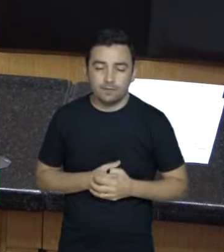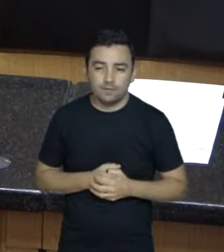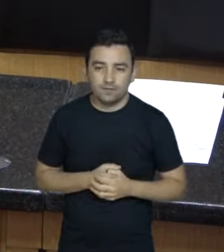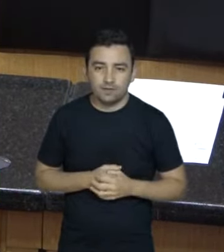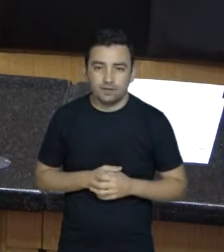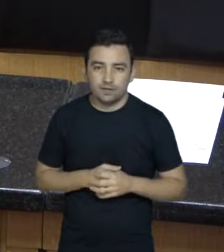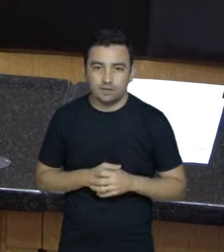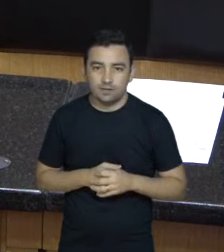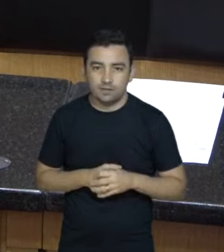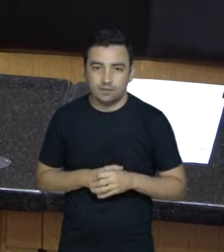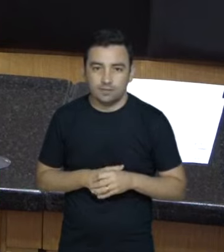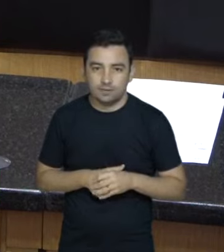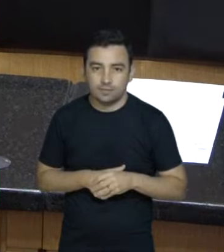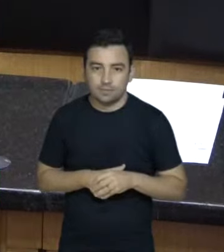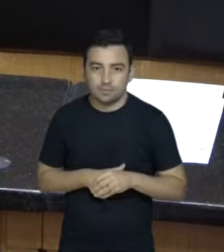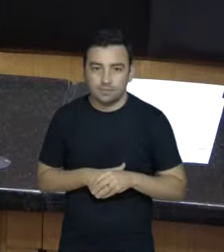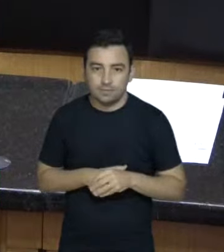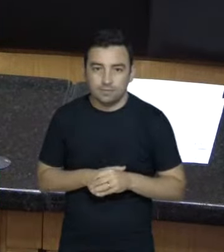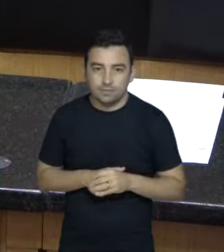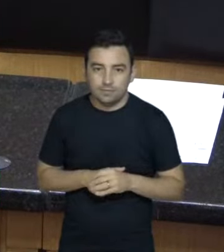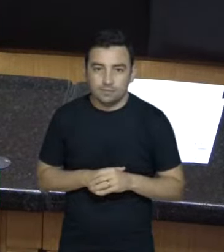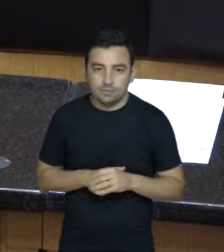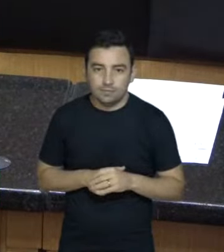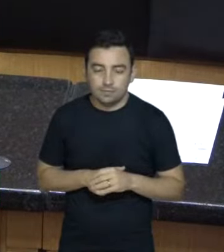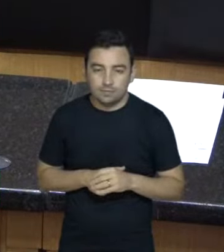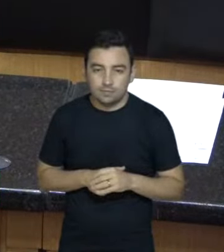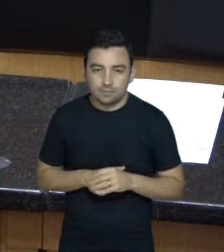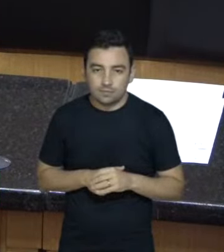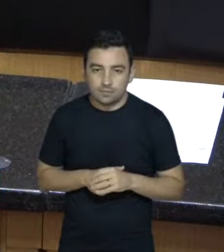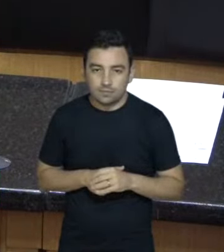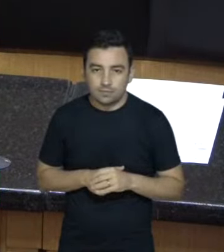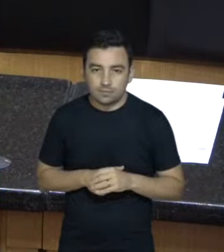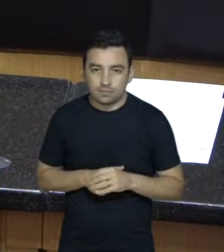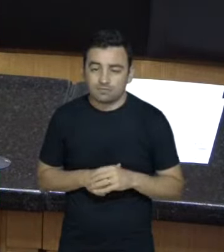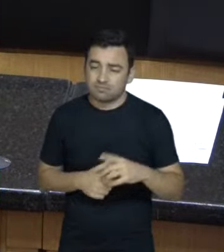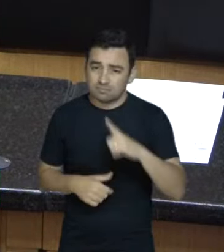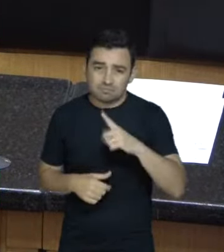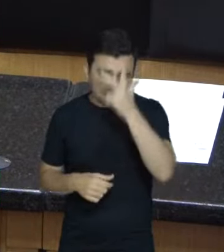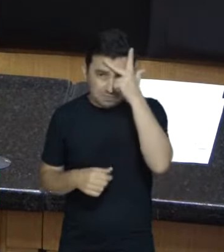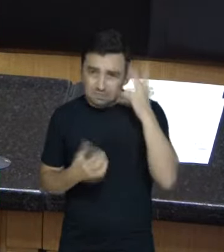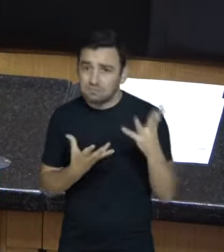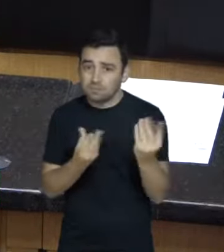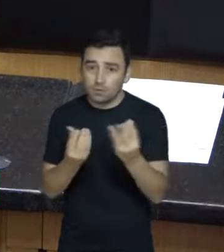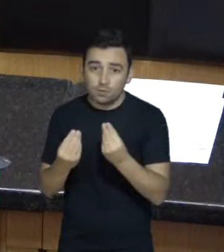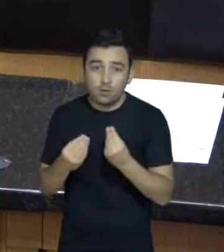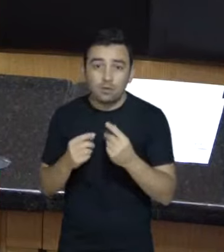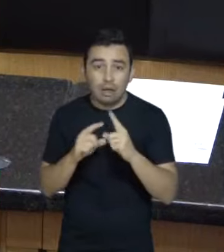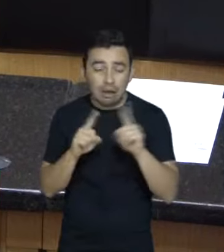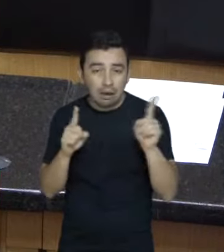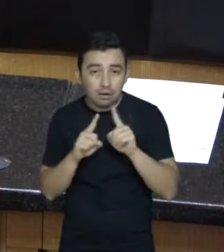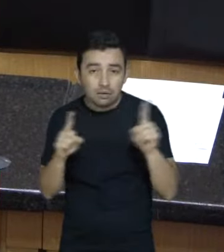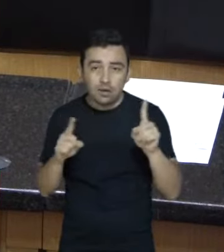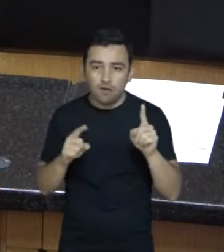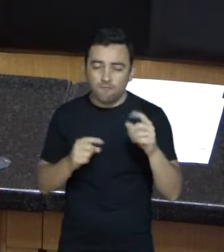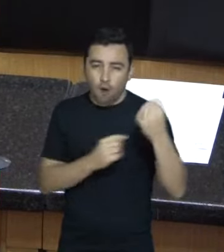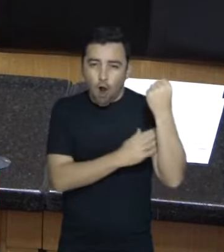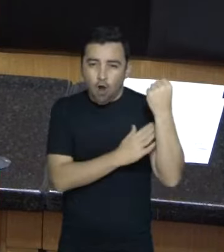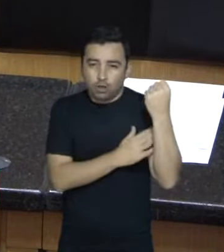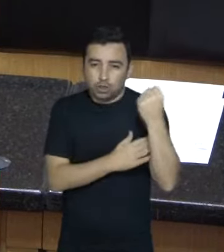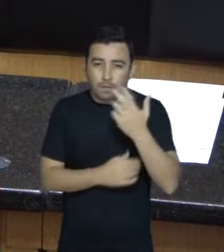Mais dois minutos. Eu acho que nem isso. Tem muita gente reclamando de Vardy, como o senhor disse, fortinho,